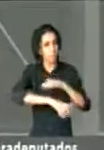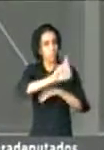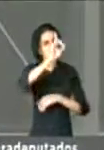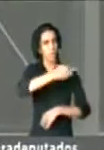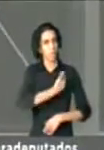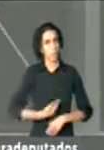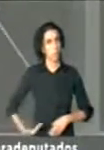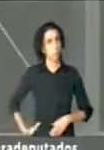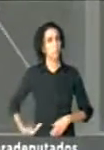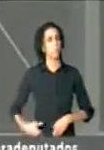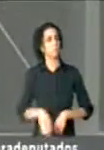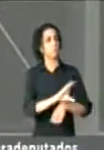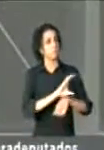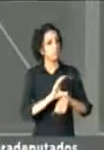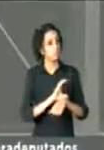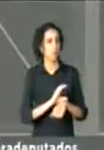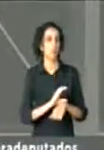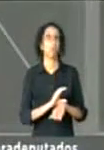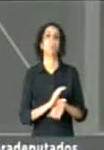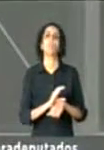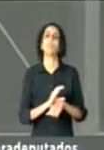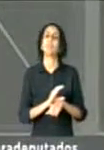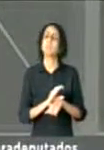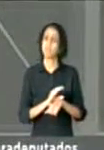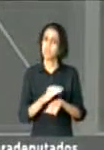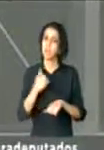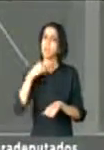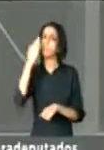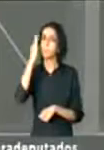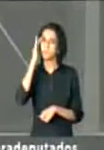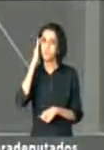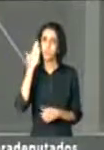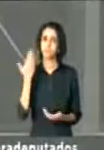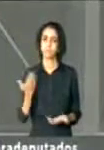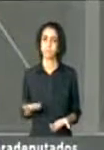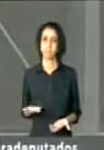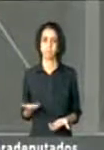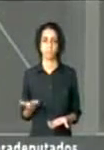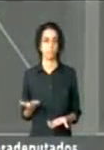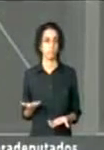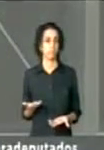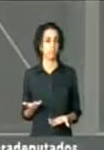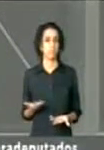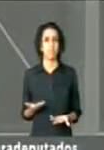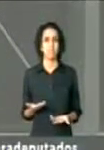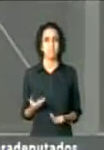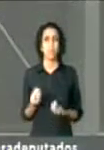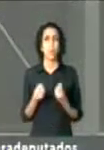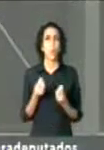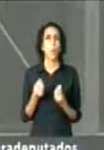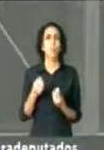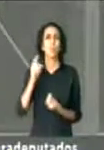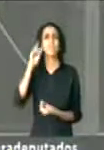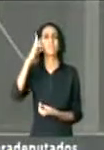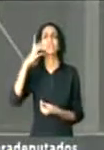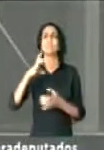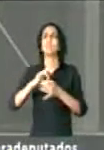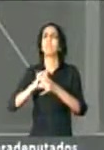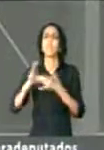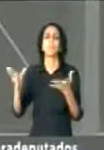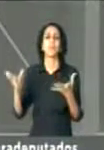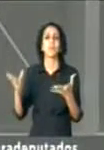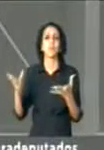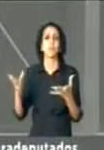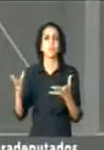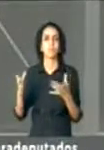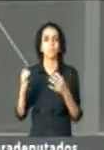direito constitucional, e não vejo como isso poderia ser autorizado pelo Supremo Tribunal Federal. De